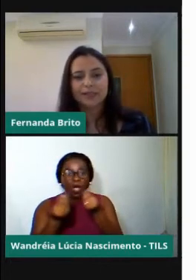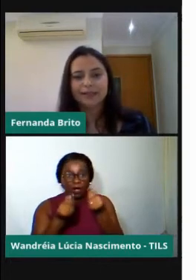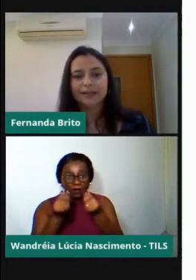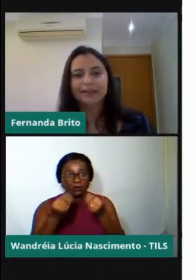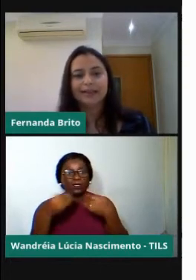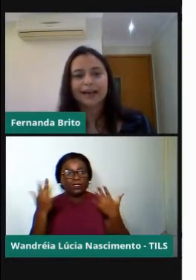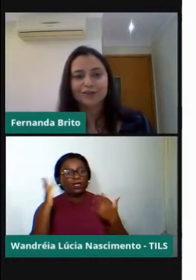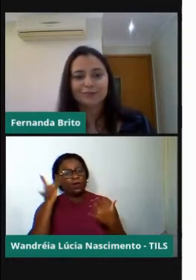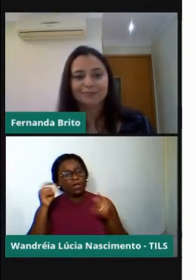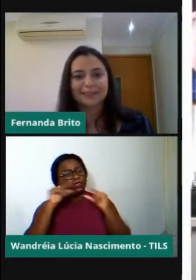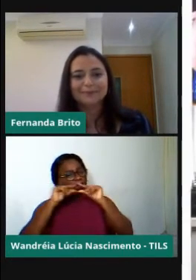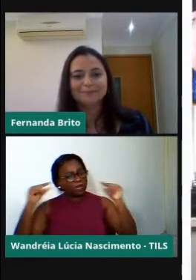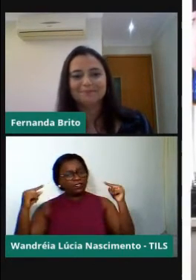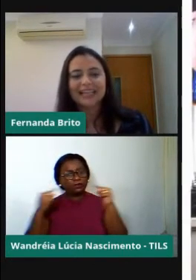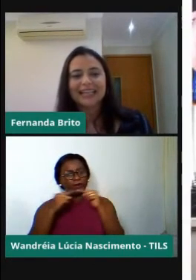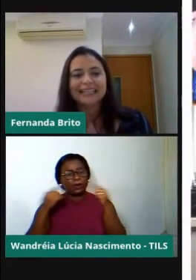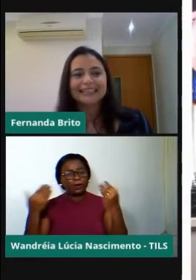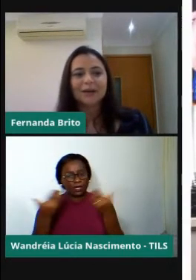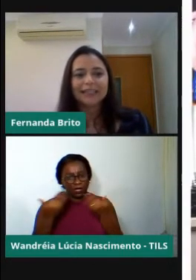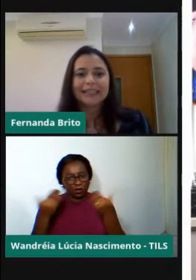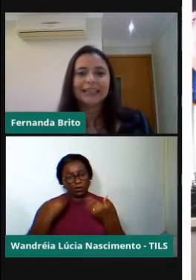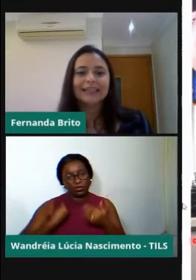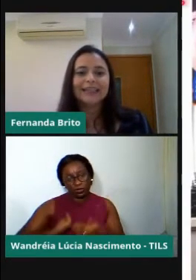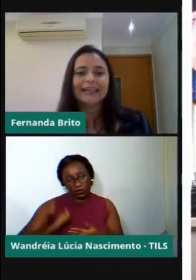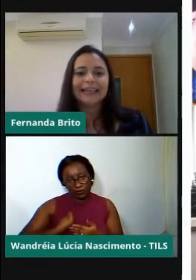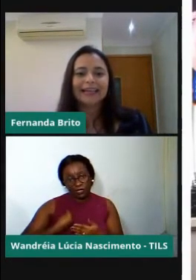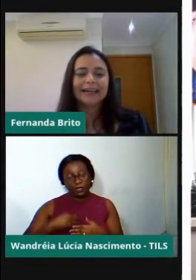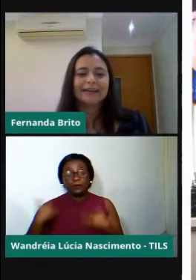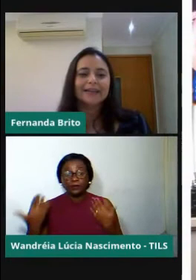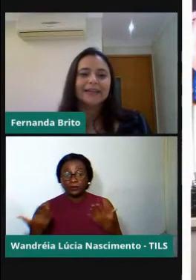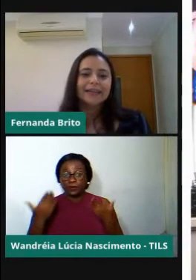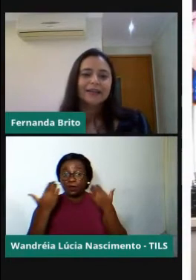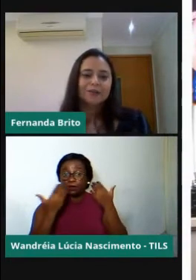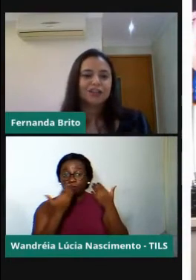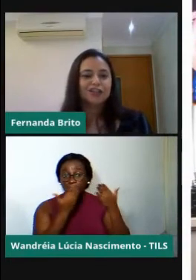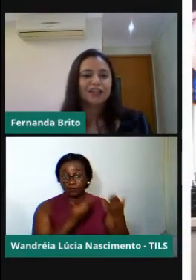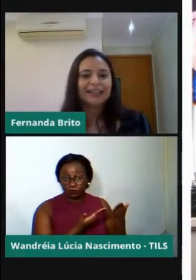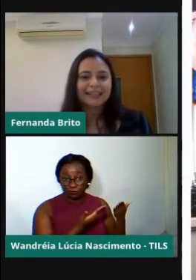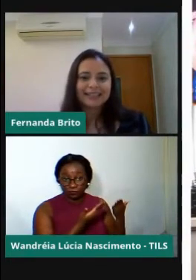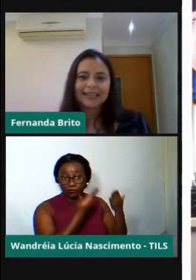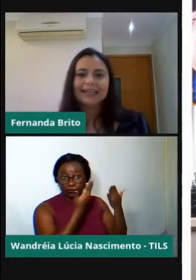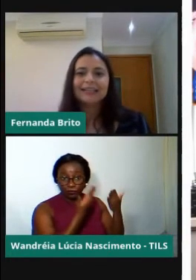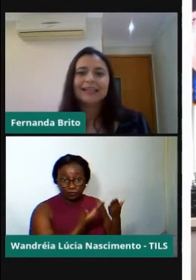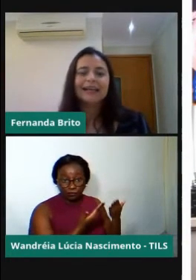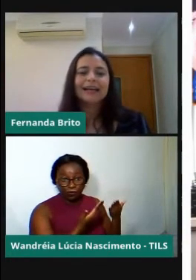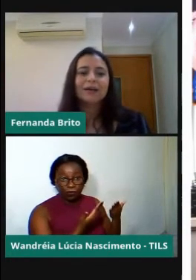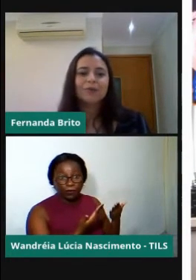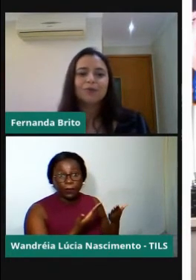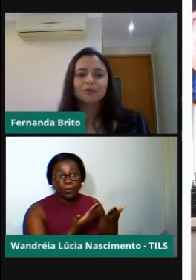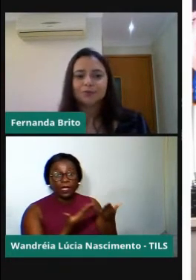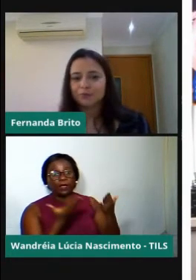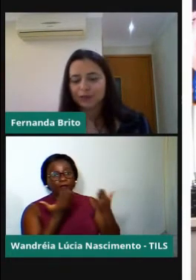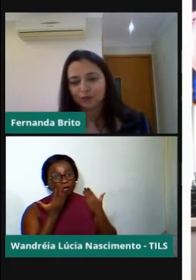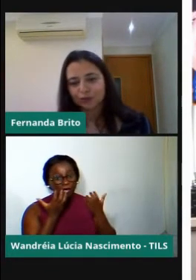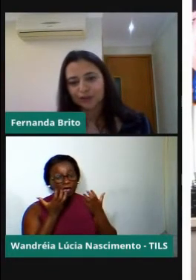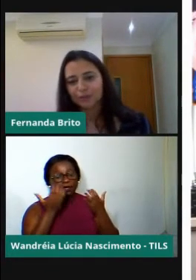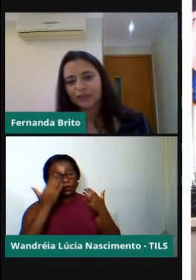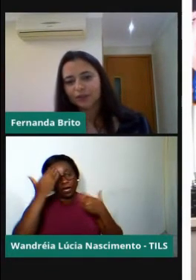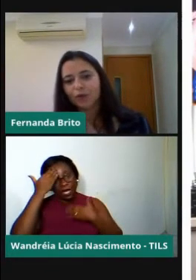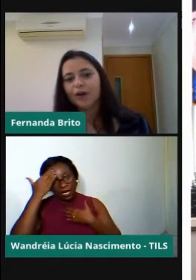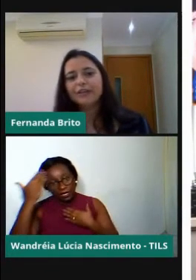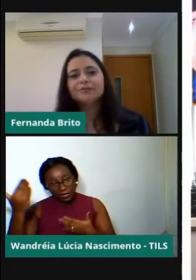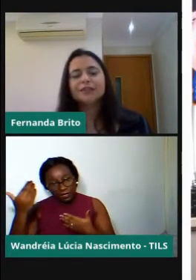à nossa realidade, né. Então, aqui, gostaria de agradecer, né, ao